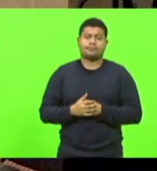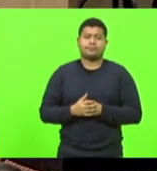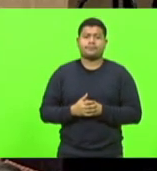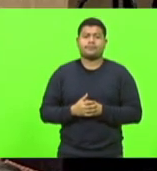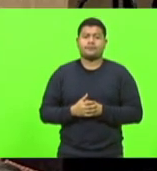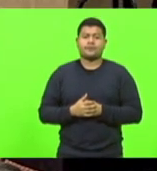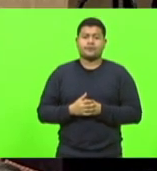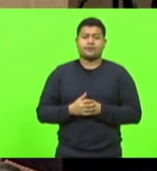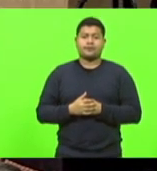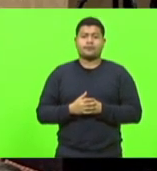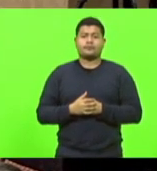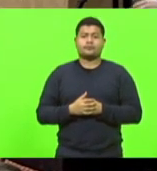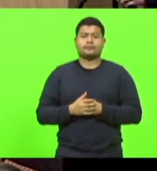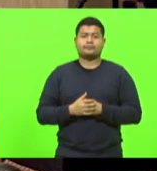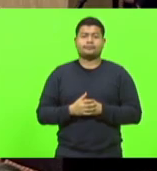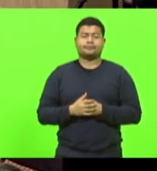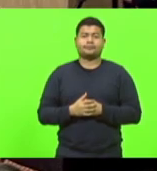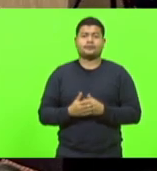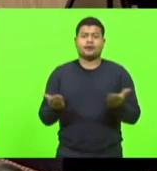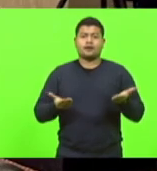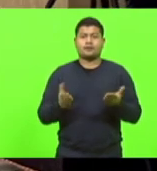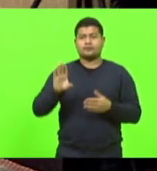palavra deputada Luciane carminatti